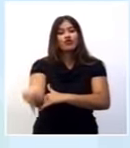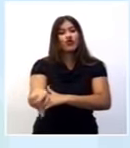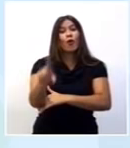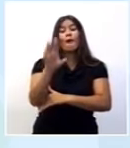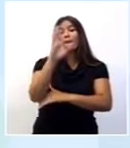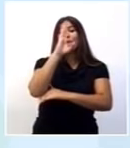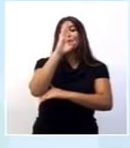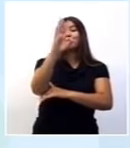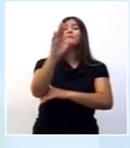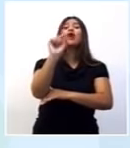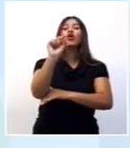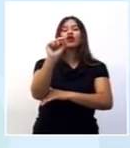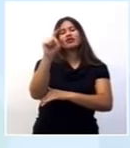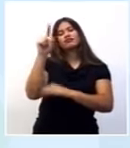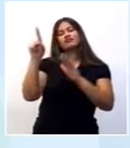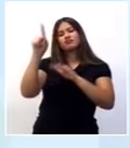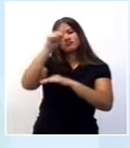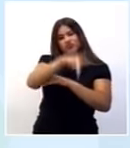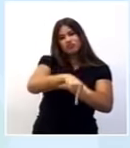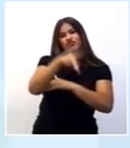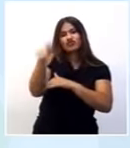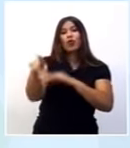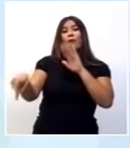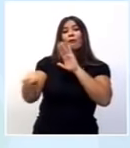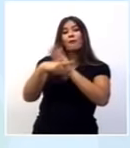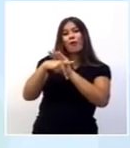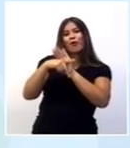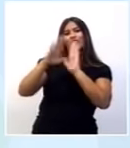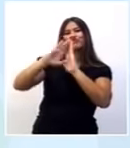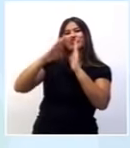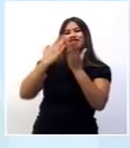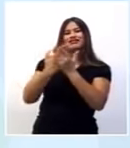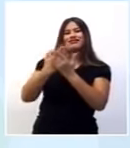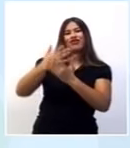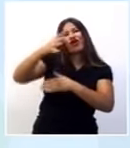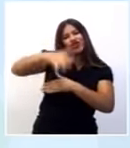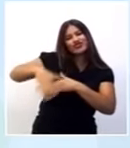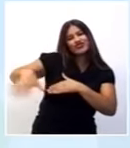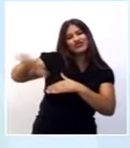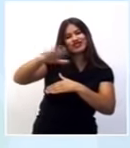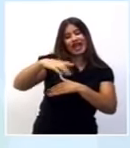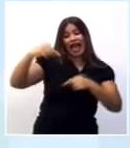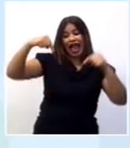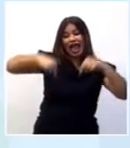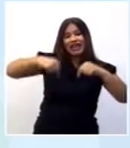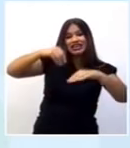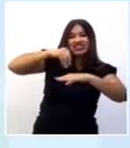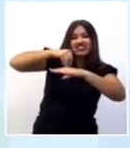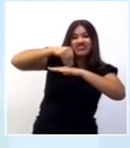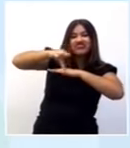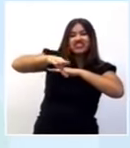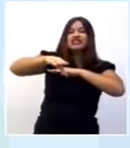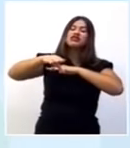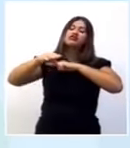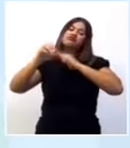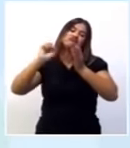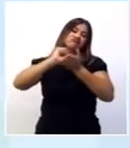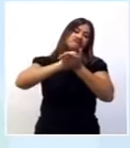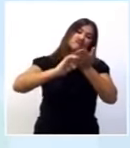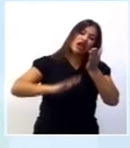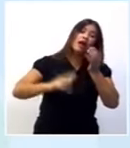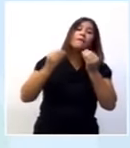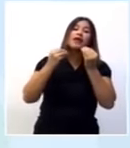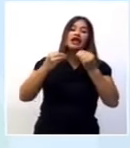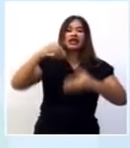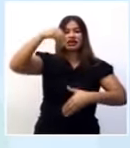vocês é o professor da escola de vocês. A gente dá sugestões de atividades para vocês poderem estudar em casa. Mas